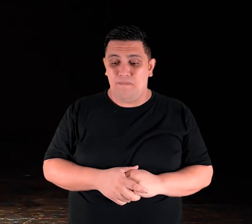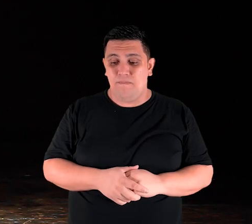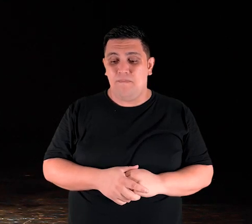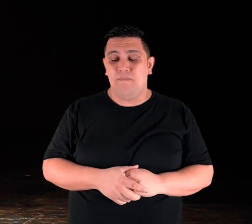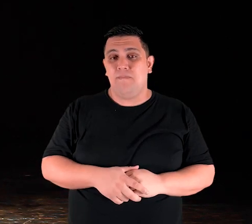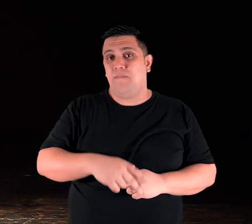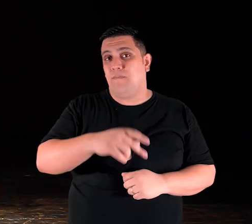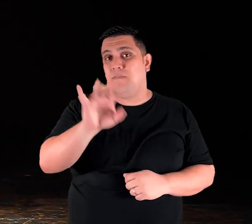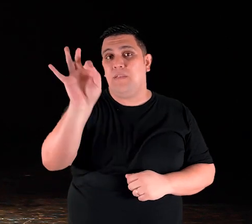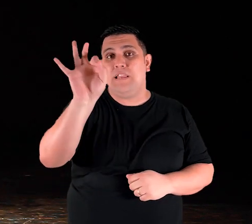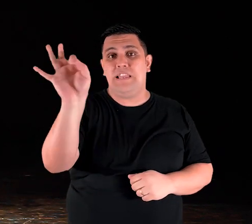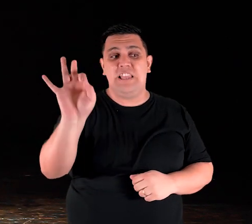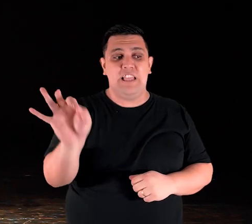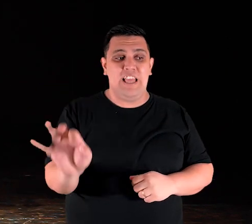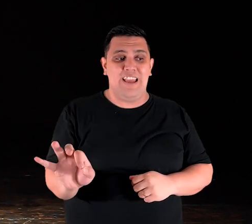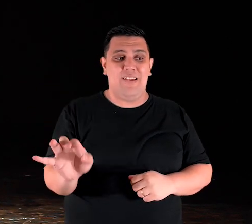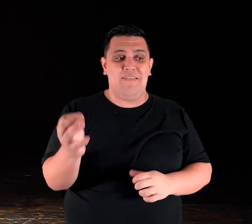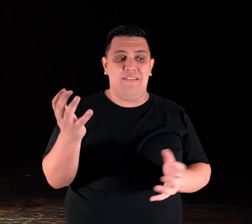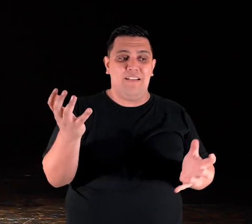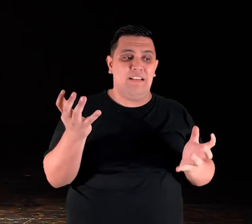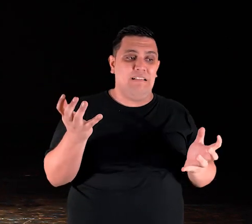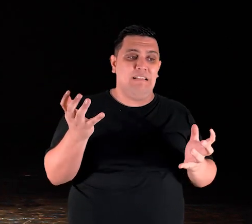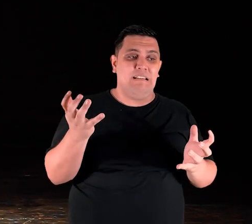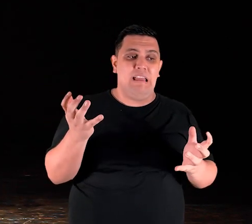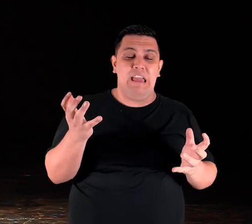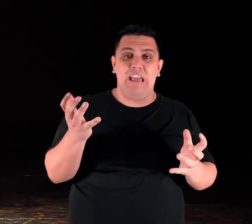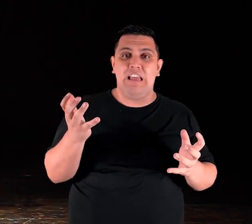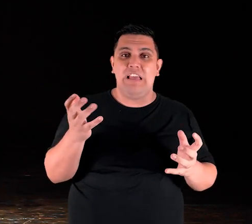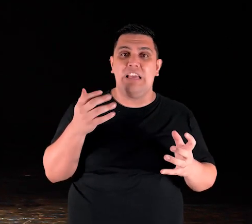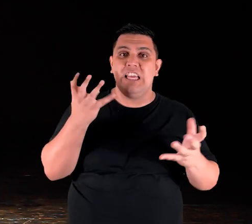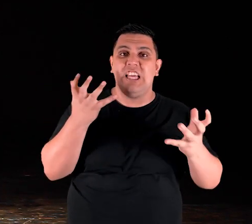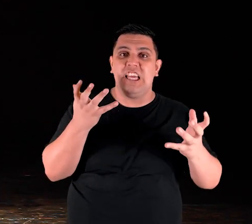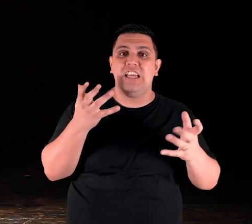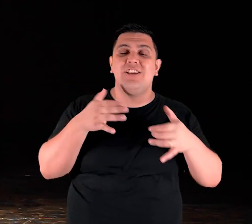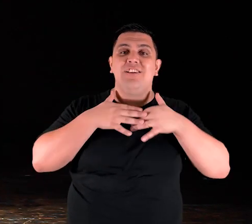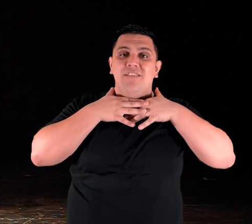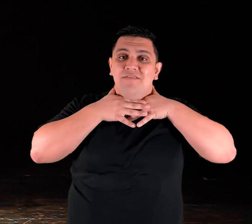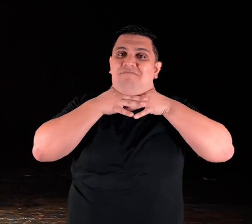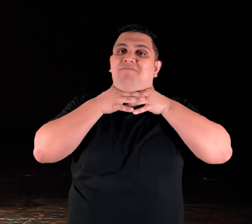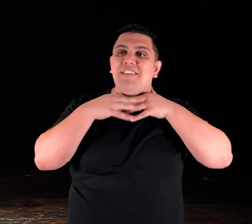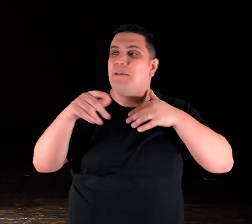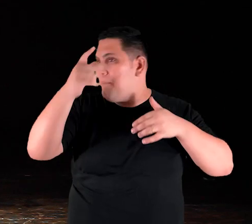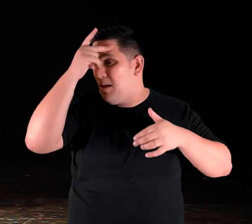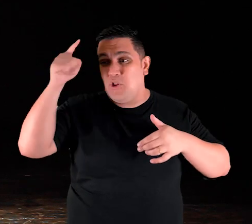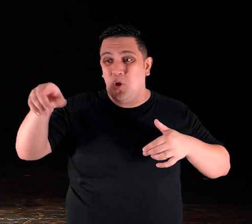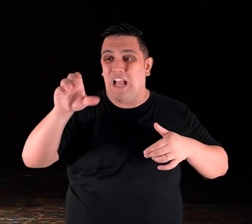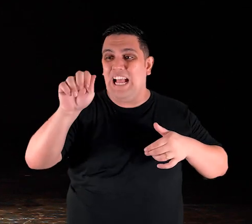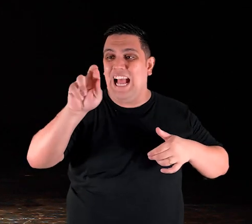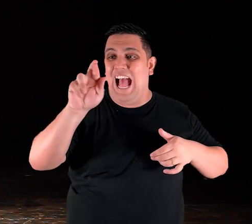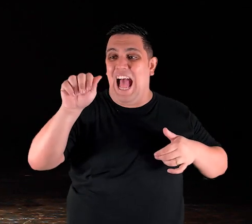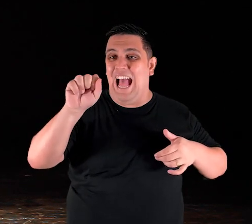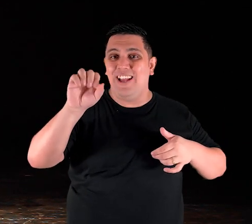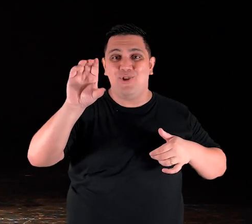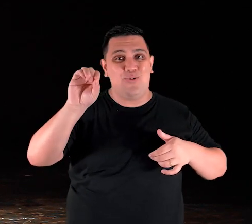Nenhum dos carrascos quiseram me enforcar. Nenhum.